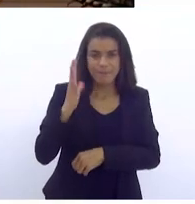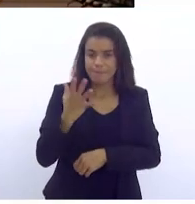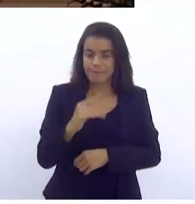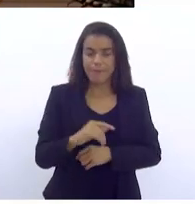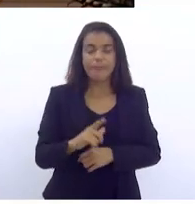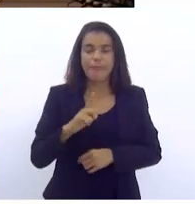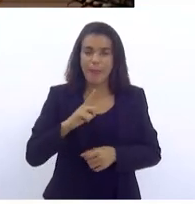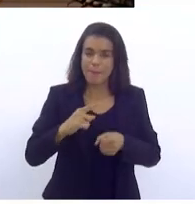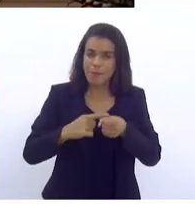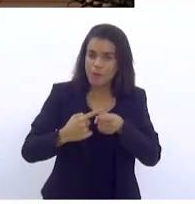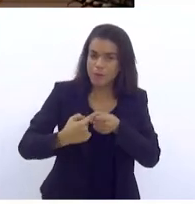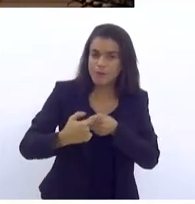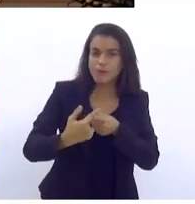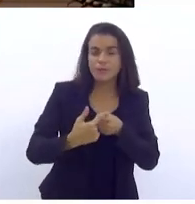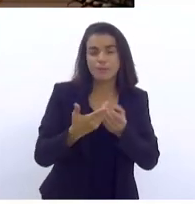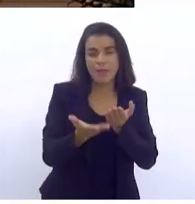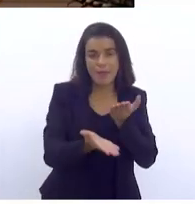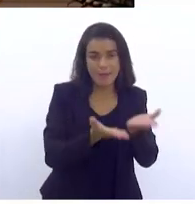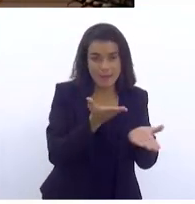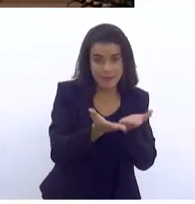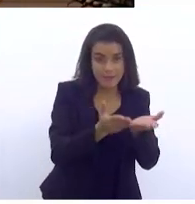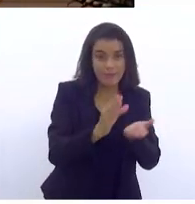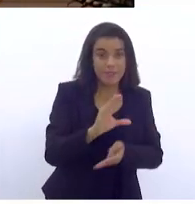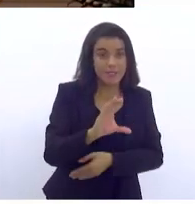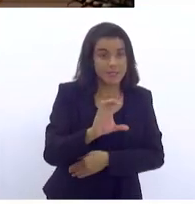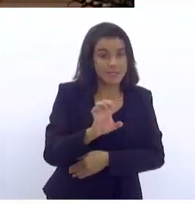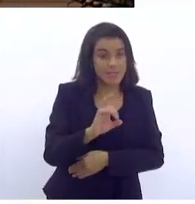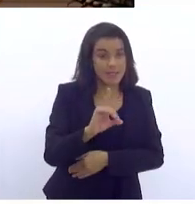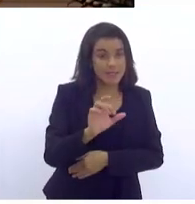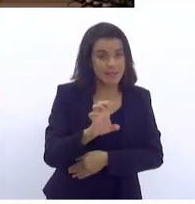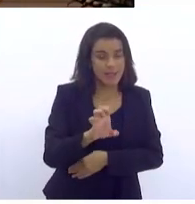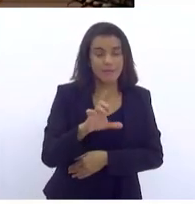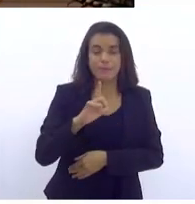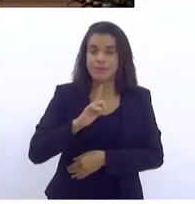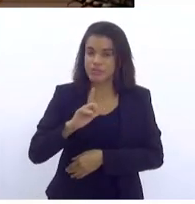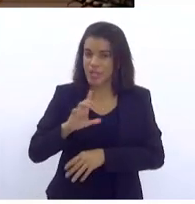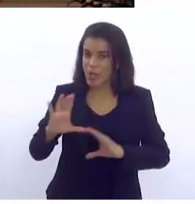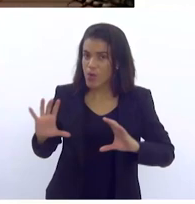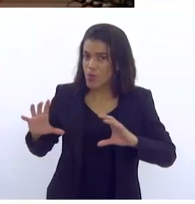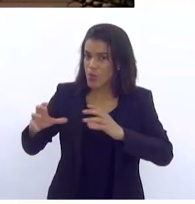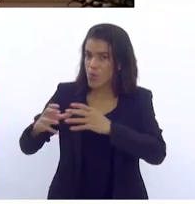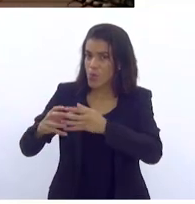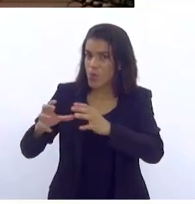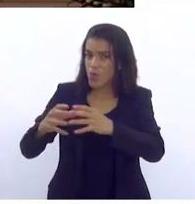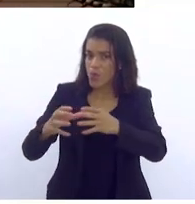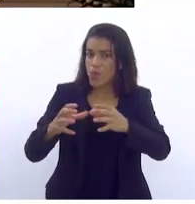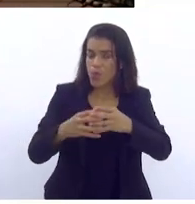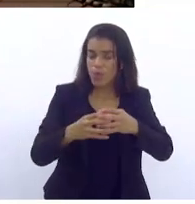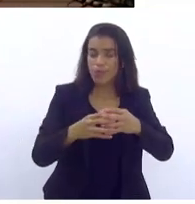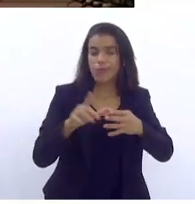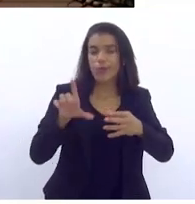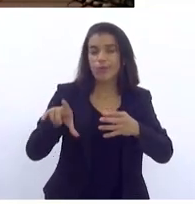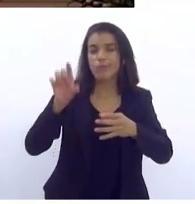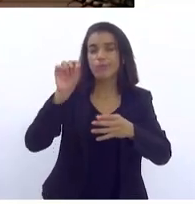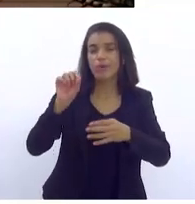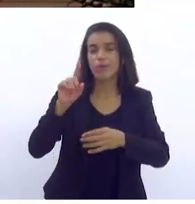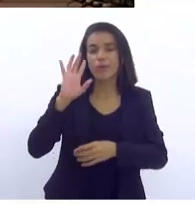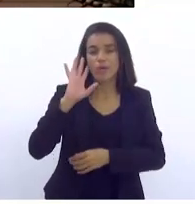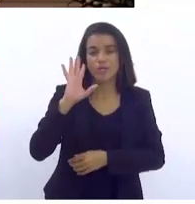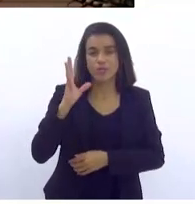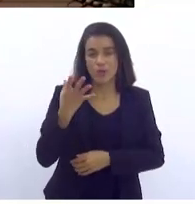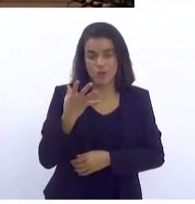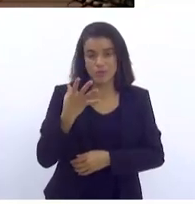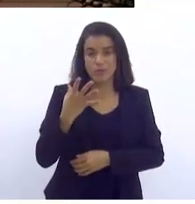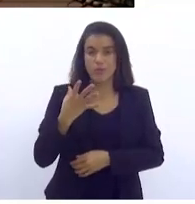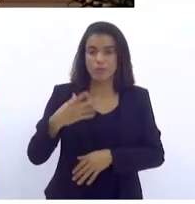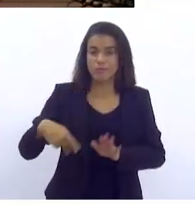atendidos aí pela Sedai mas a gente tem um conjunto que optou por por uma solução que